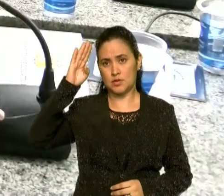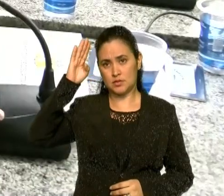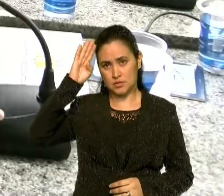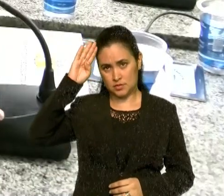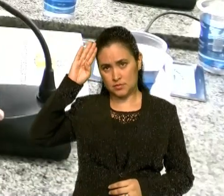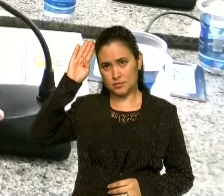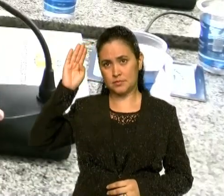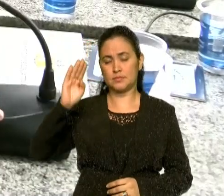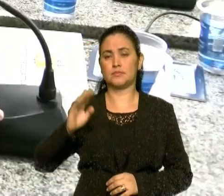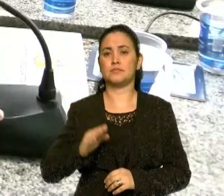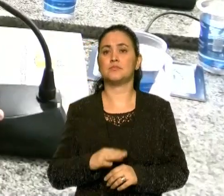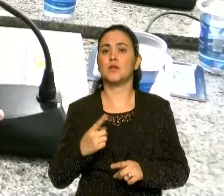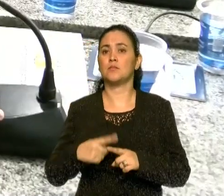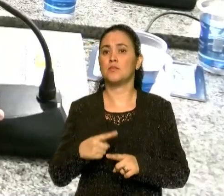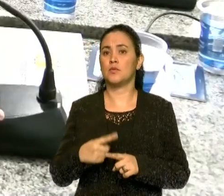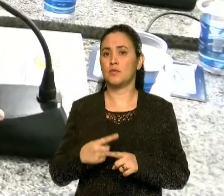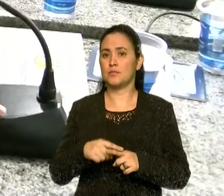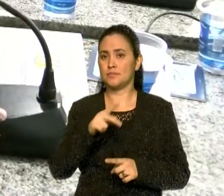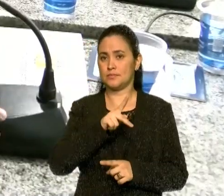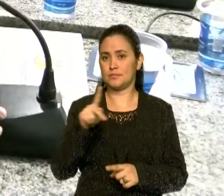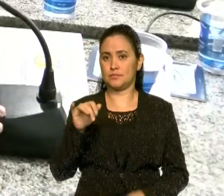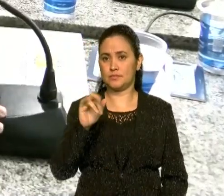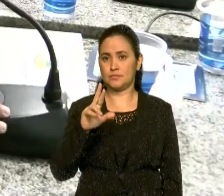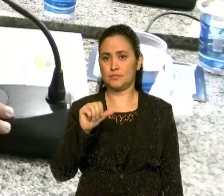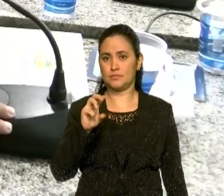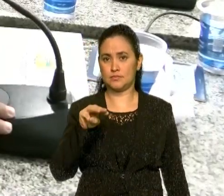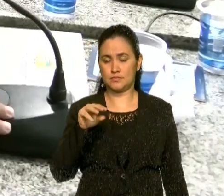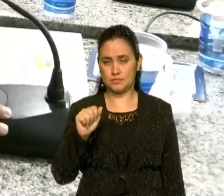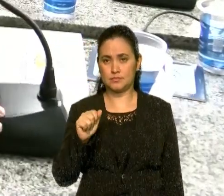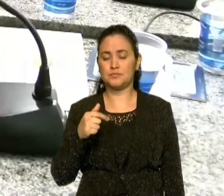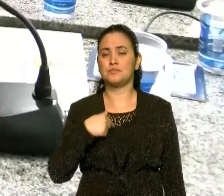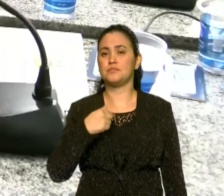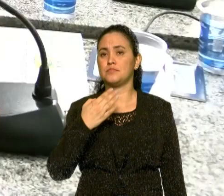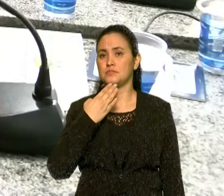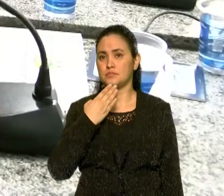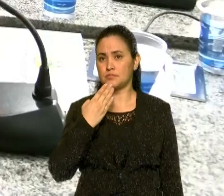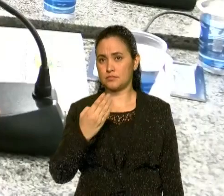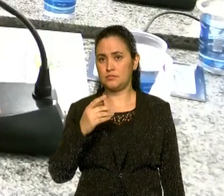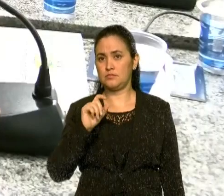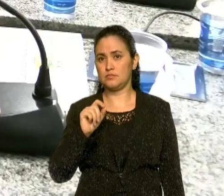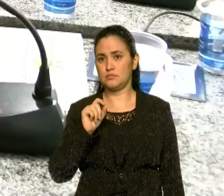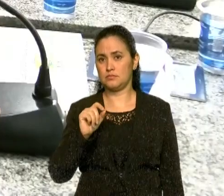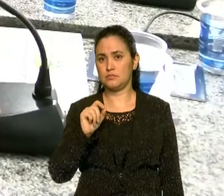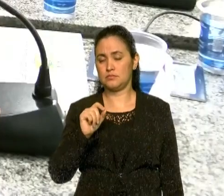para o presidente Iracema, deixo bem claro, eu solicito que a senhora possa constar de abstenção na votação, por